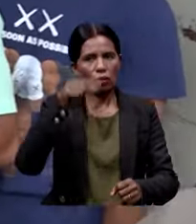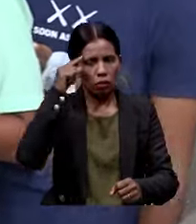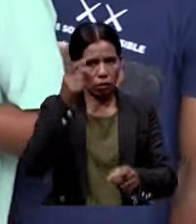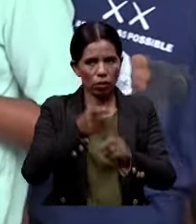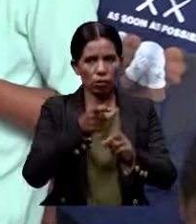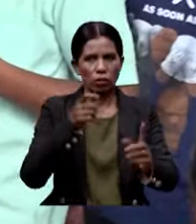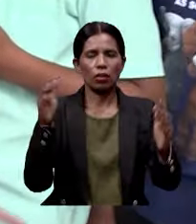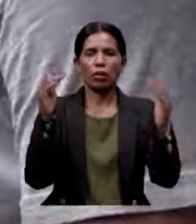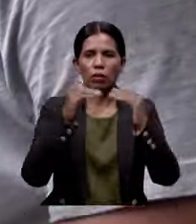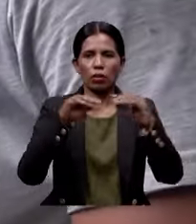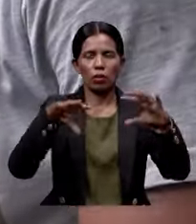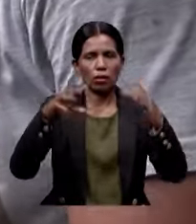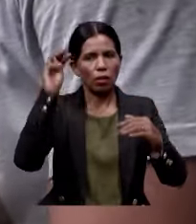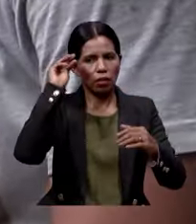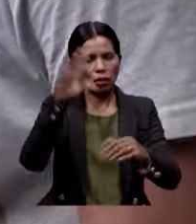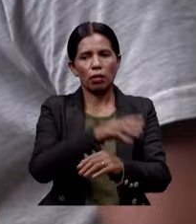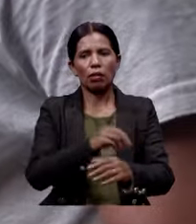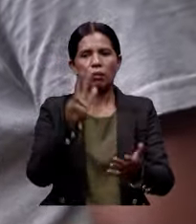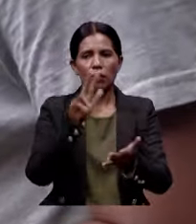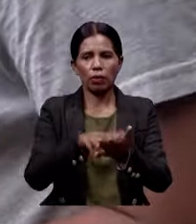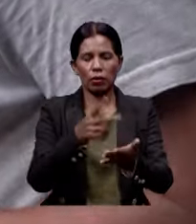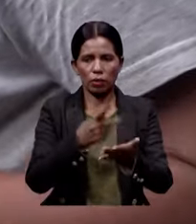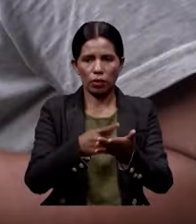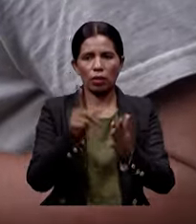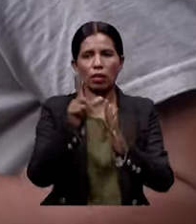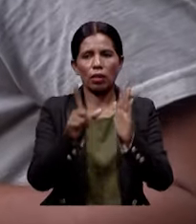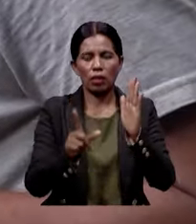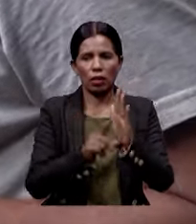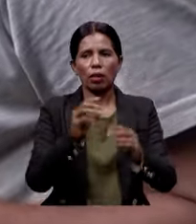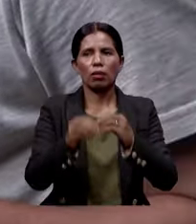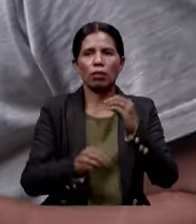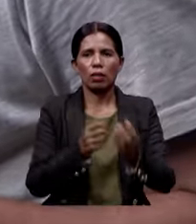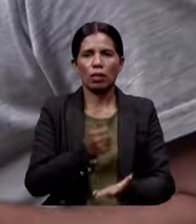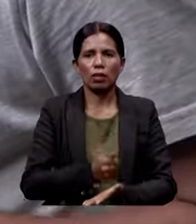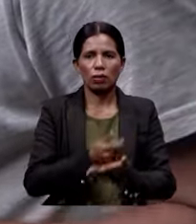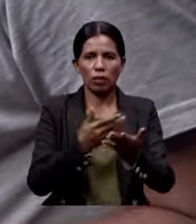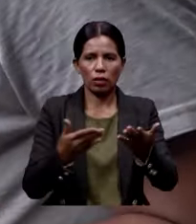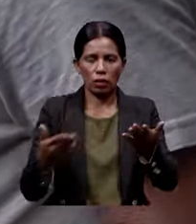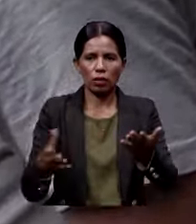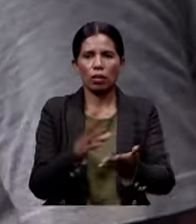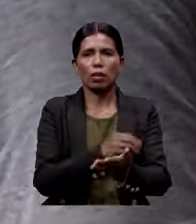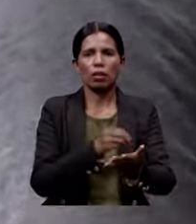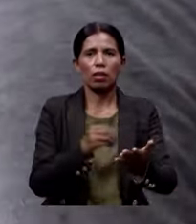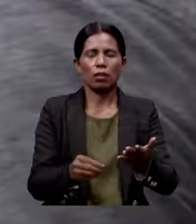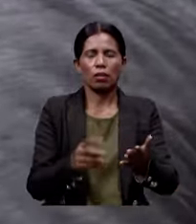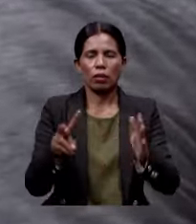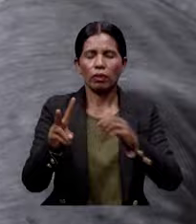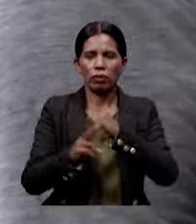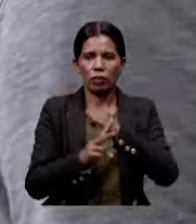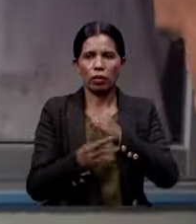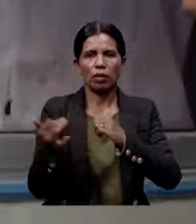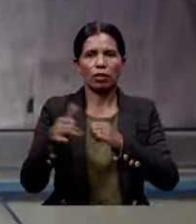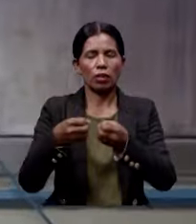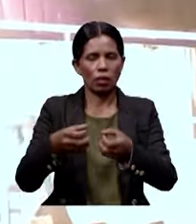husi encontro conselho ministro aprovou no projeto decreto lei kona ba apoia material no financeiro ba vítima siranebe la